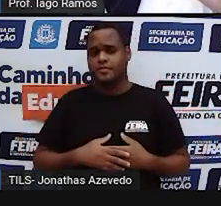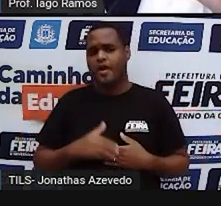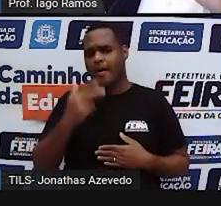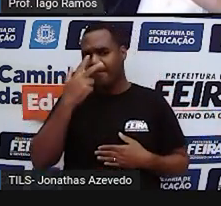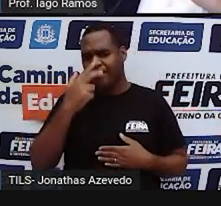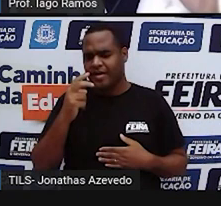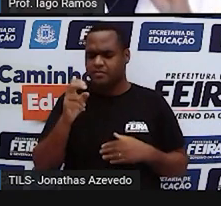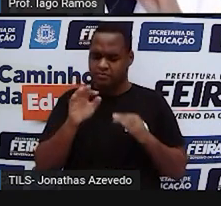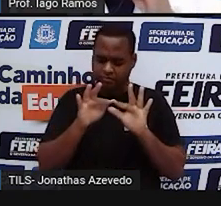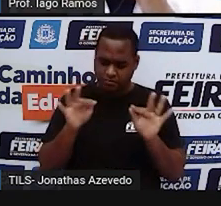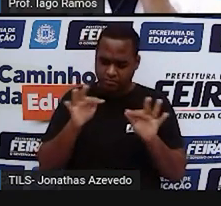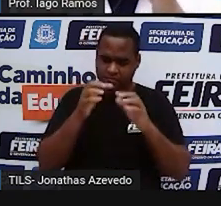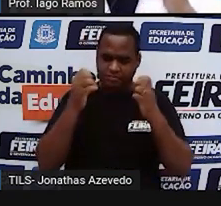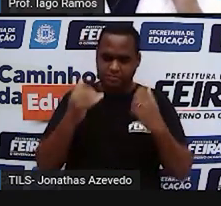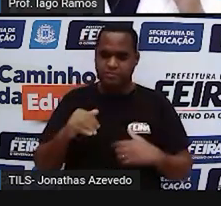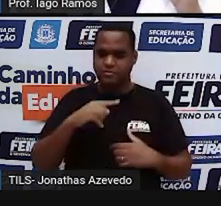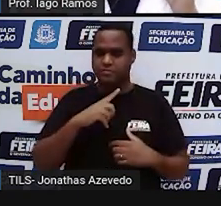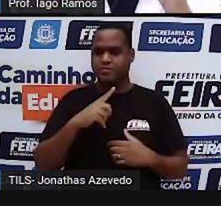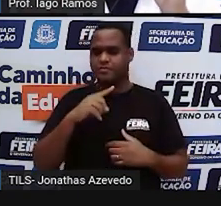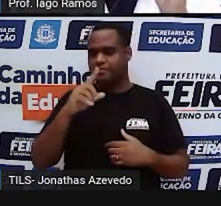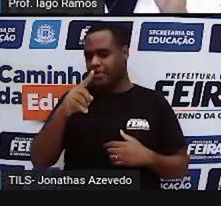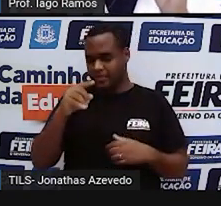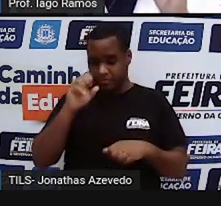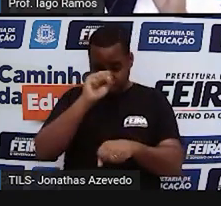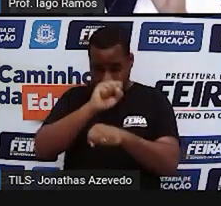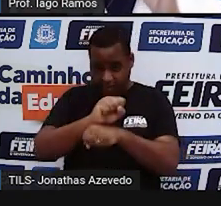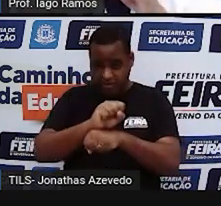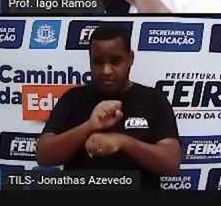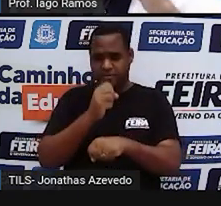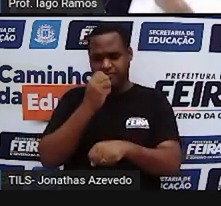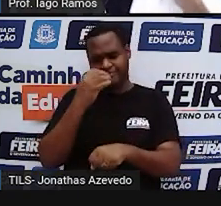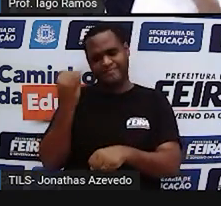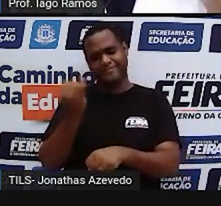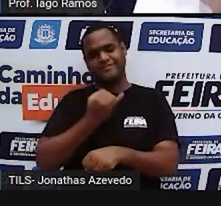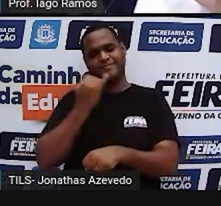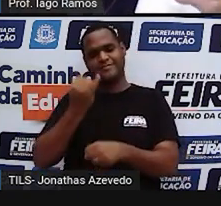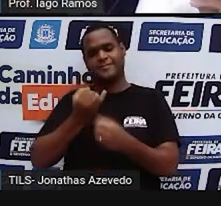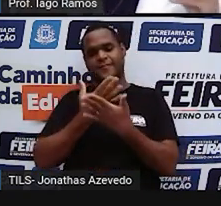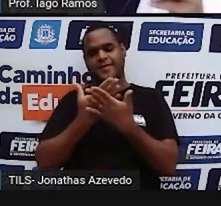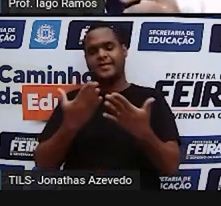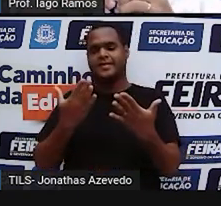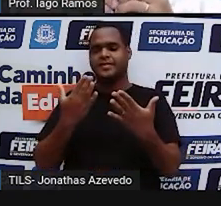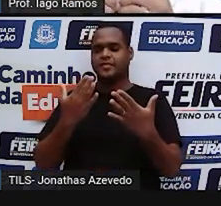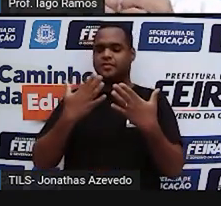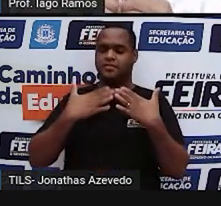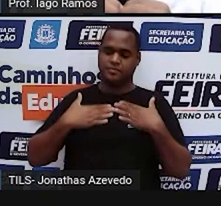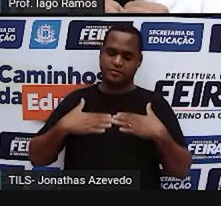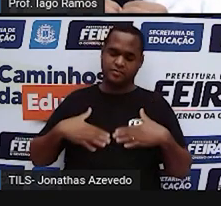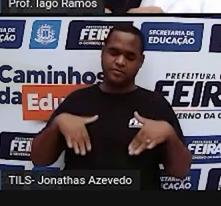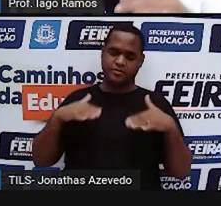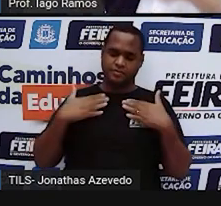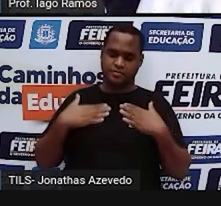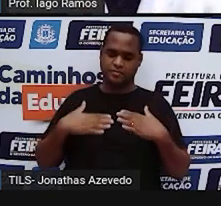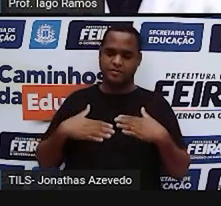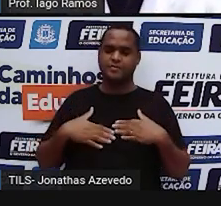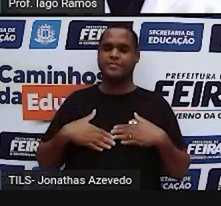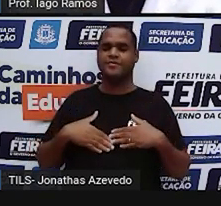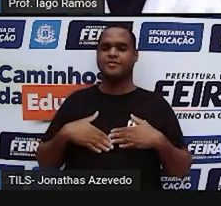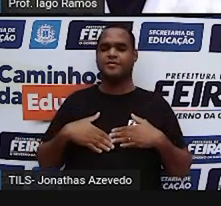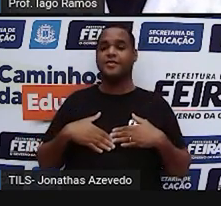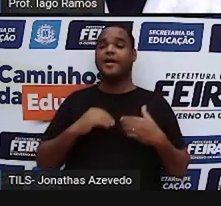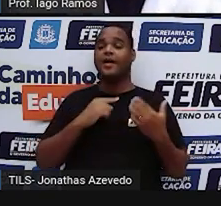uma coisa simples mas essa pausa que a gente faz né E que a gente respira a gente com senta